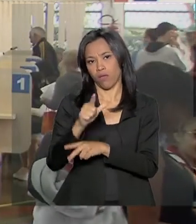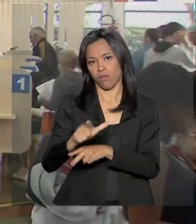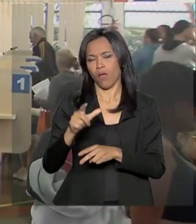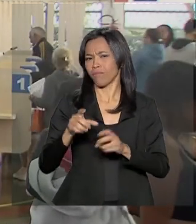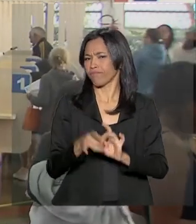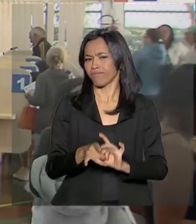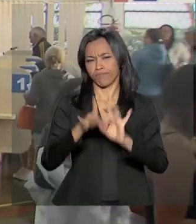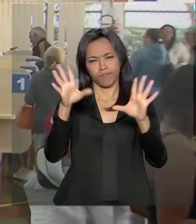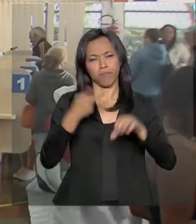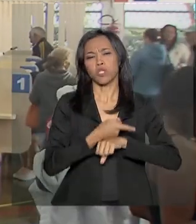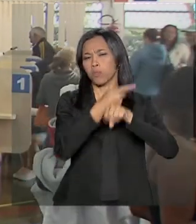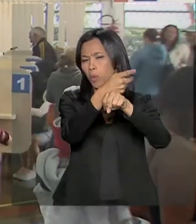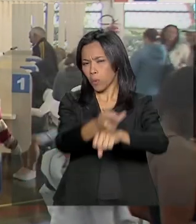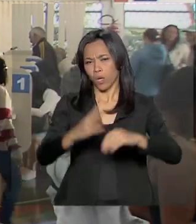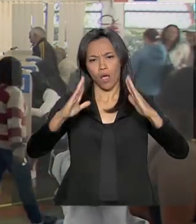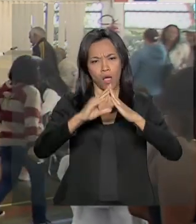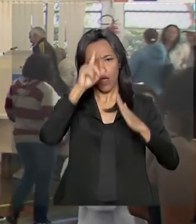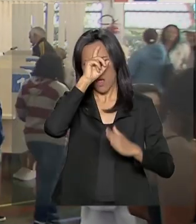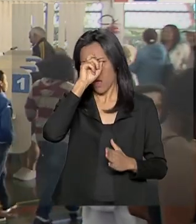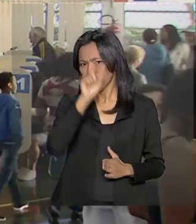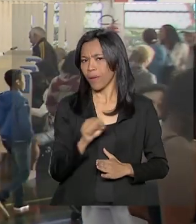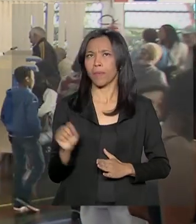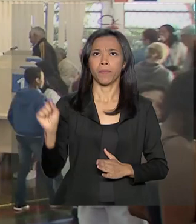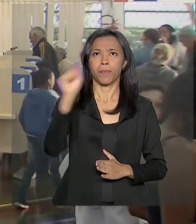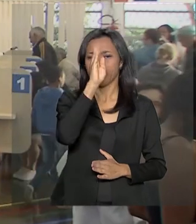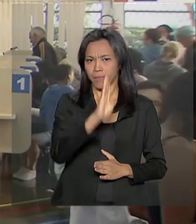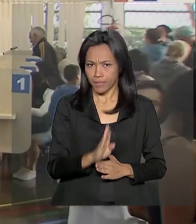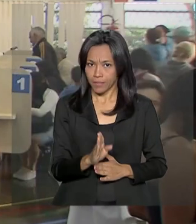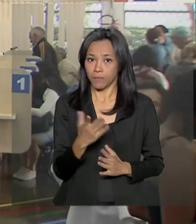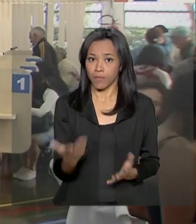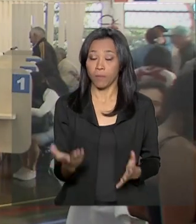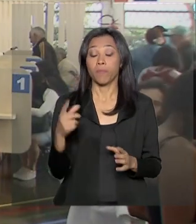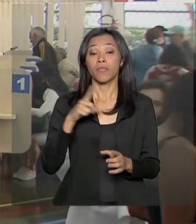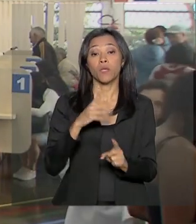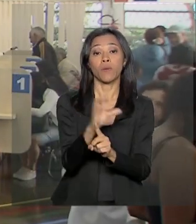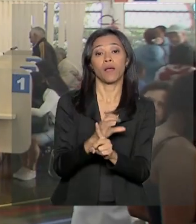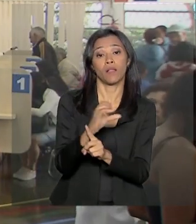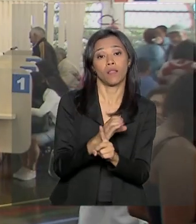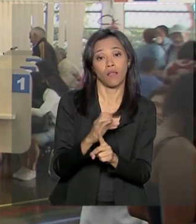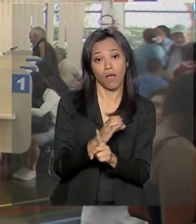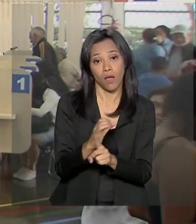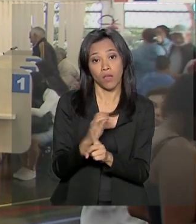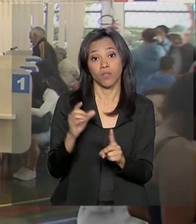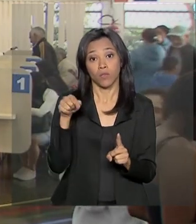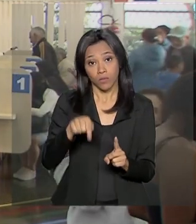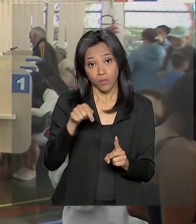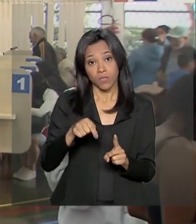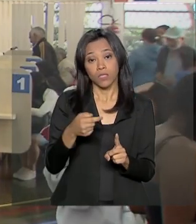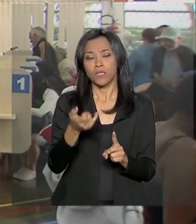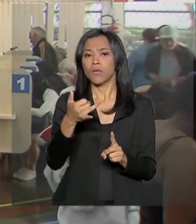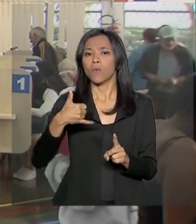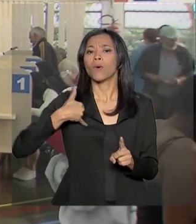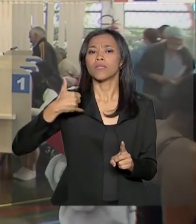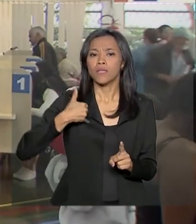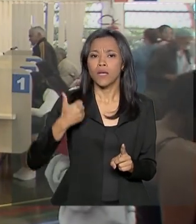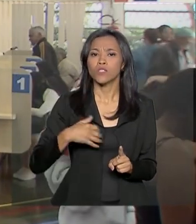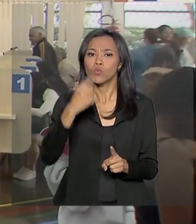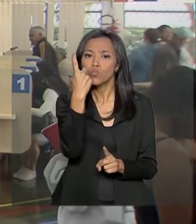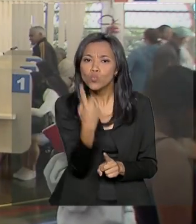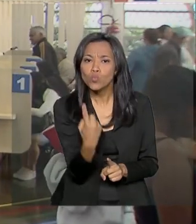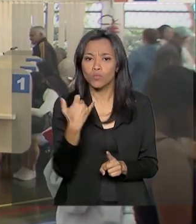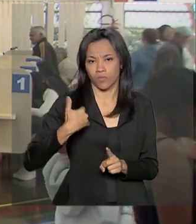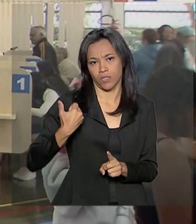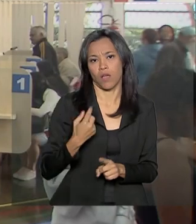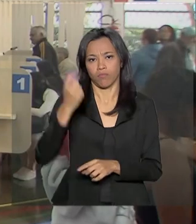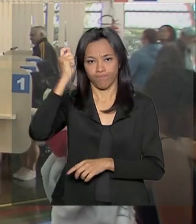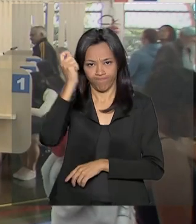ubs de todos os municípios brasileiros pelo calendário do ministério é dada a crianças quando completam 1 ano de